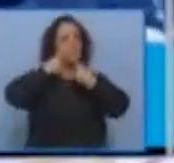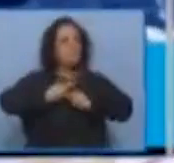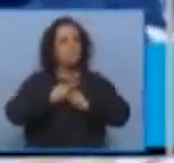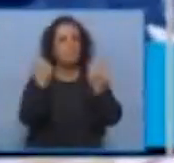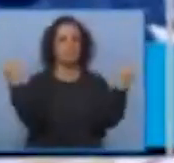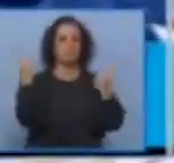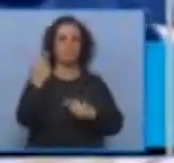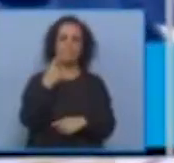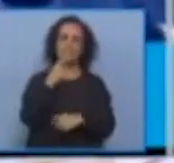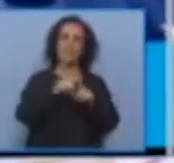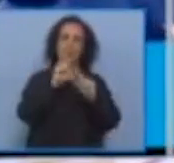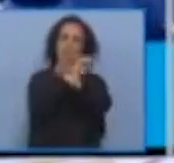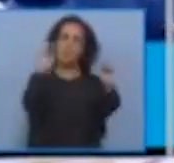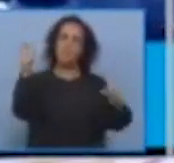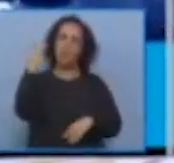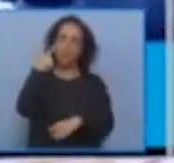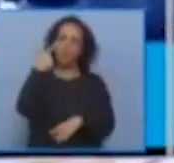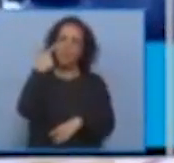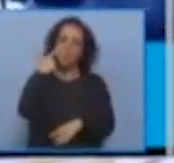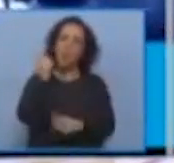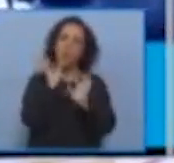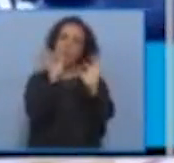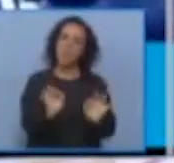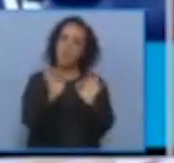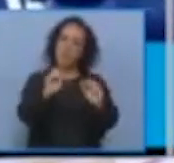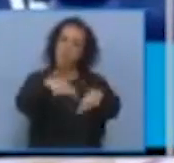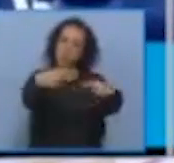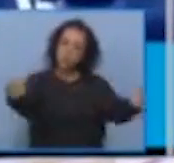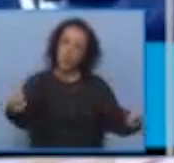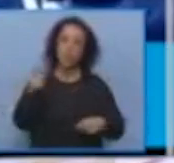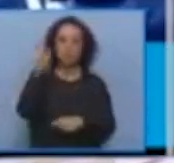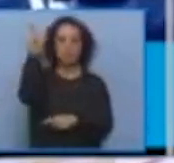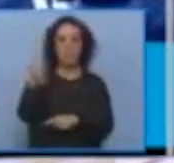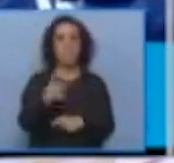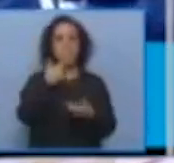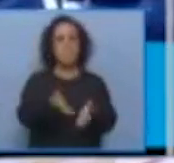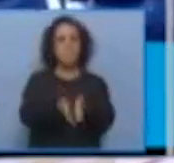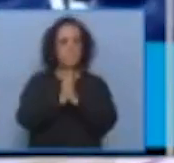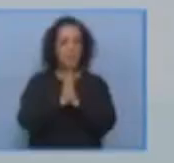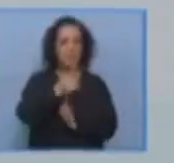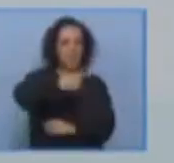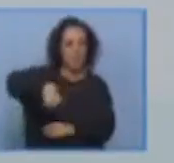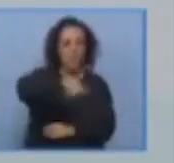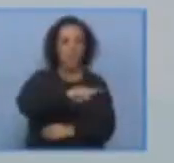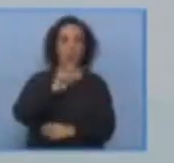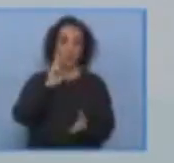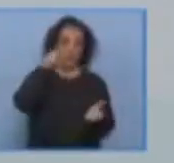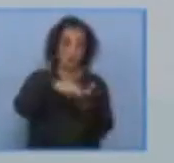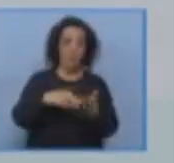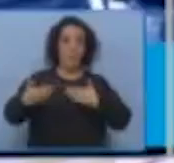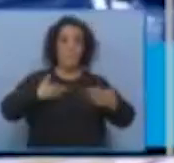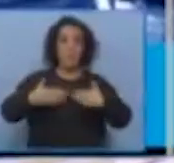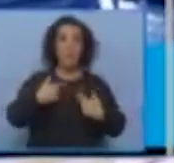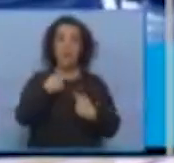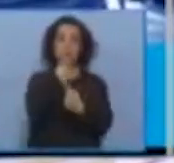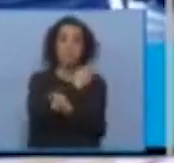vai chamando a atenção para o serviço dos outros, para a revolução que ele pede, é uma revolução de serviço que ele vem pedir no Panamá. Ele diz, façam